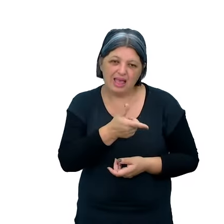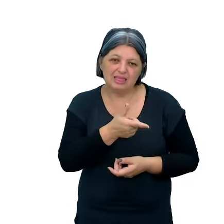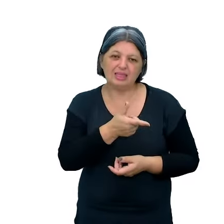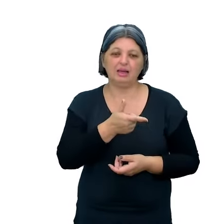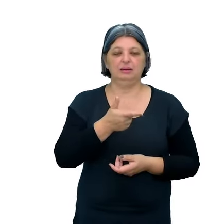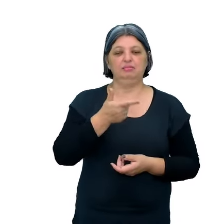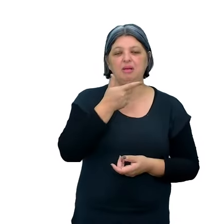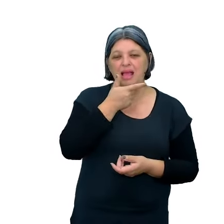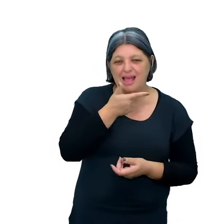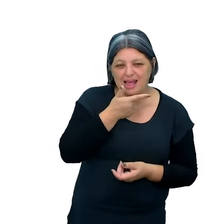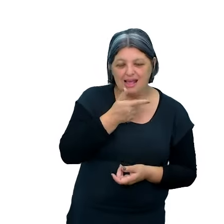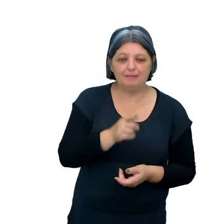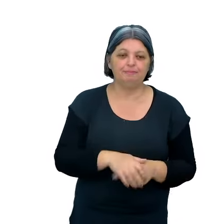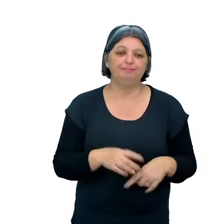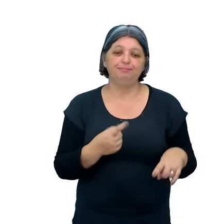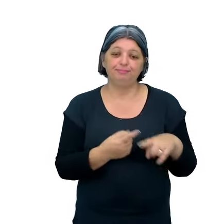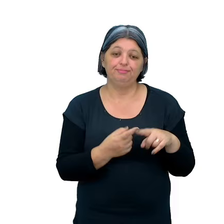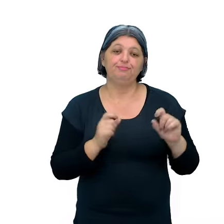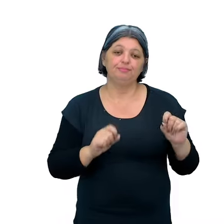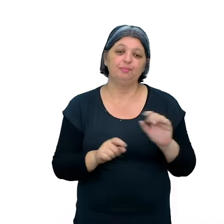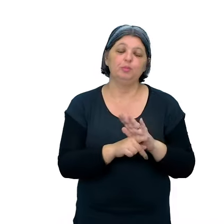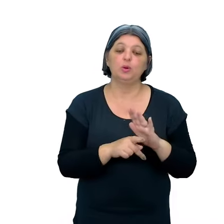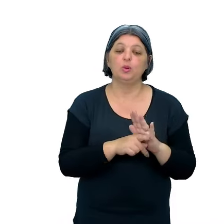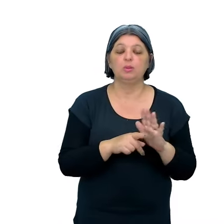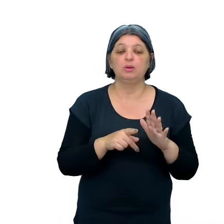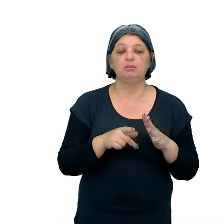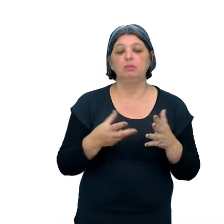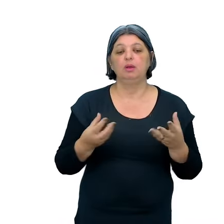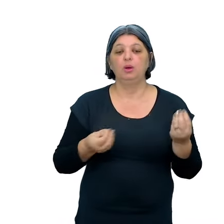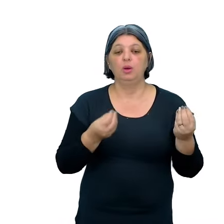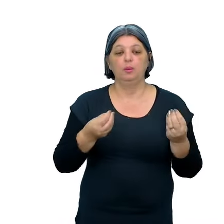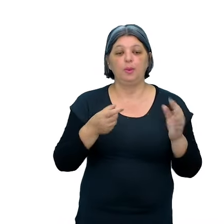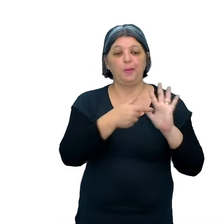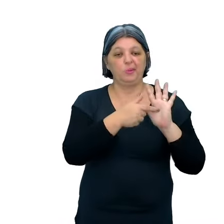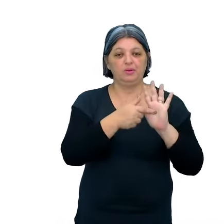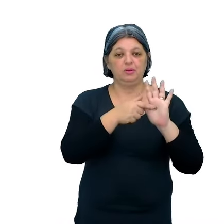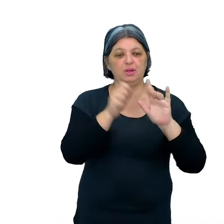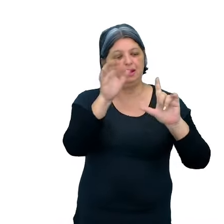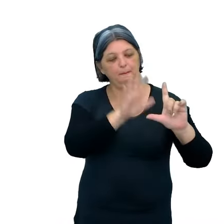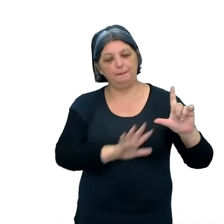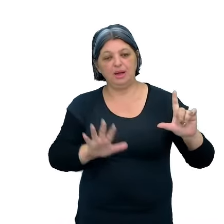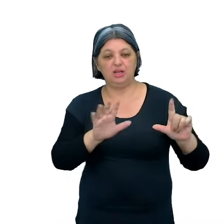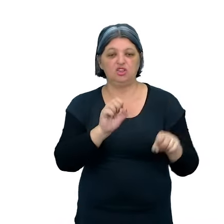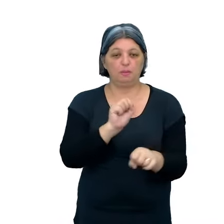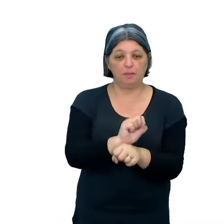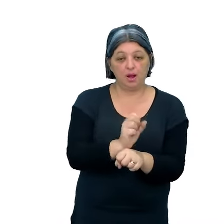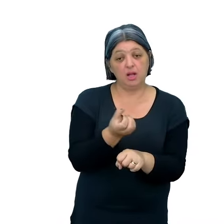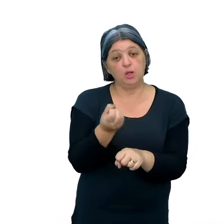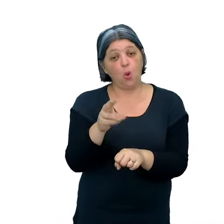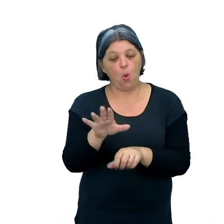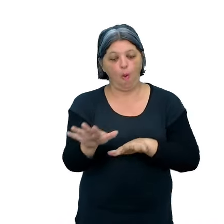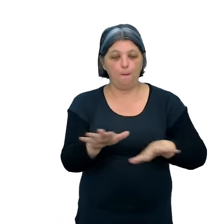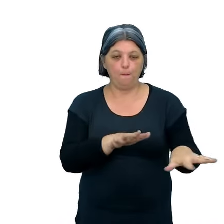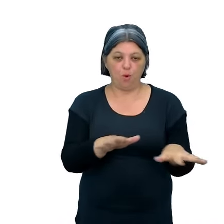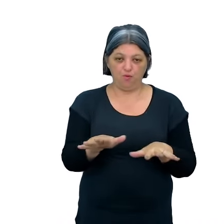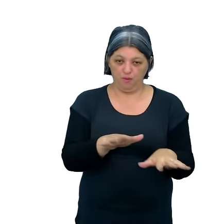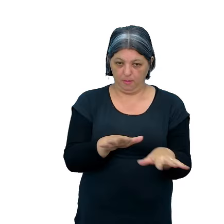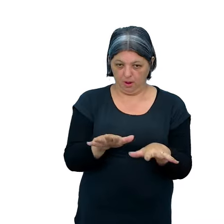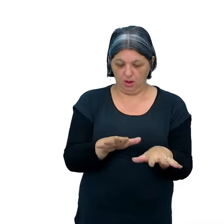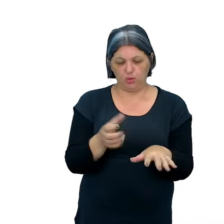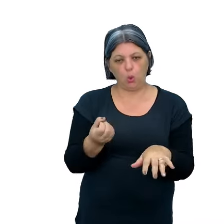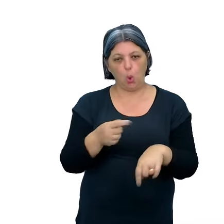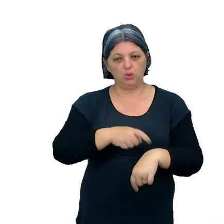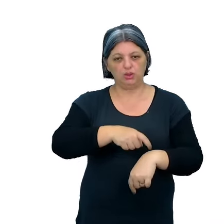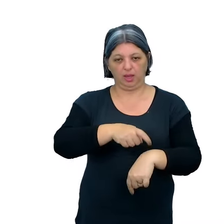elementos que eles são desdobrados para que se possa apresentar imagens estáticas ou imagens em movimentos, onde tem